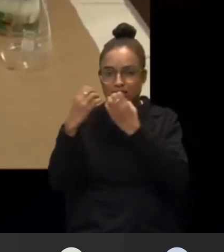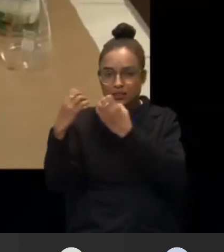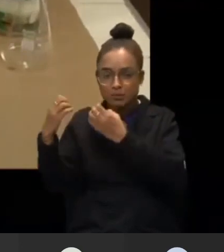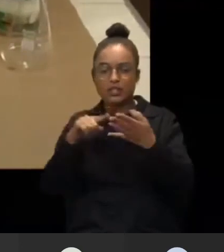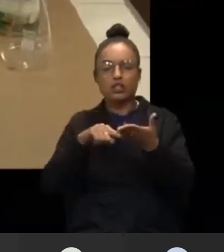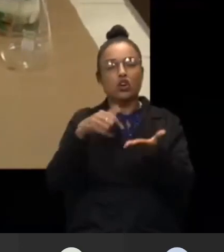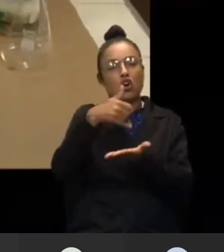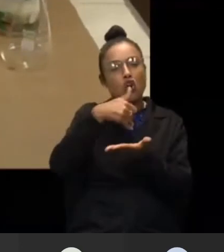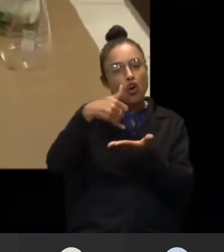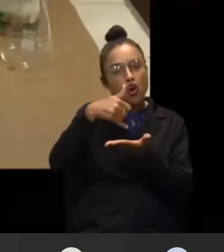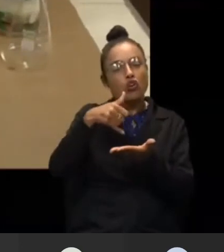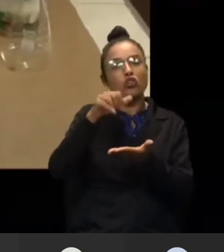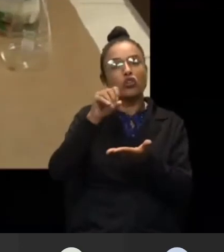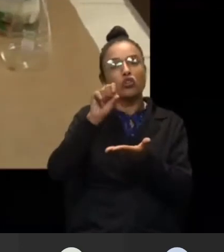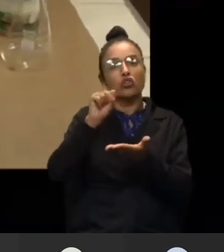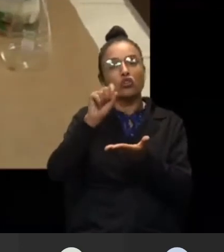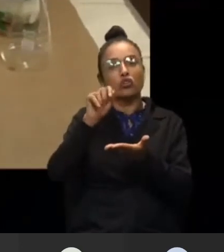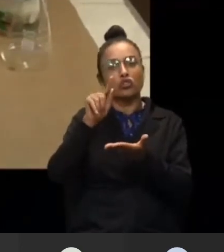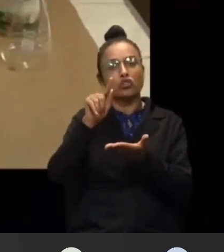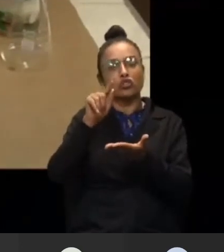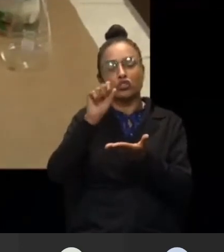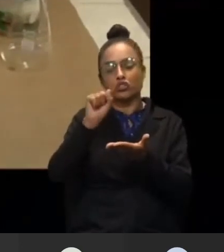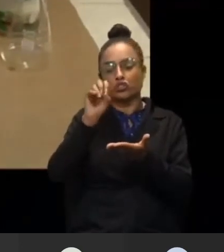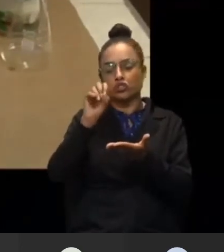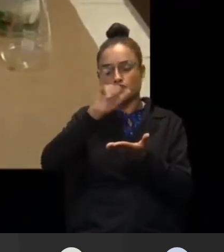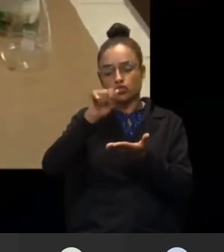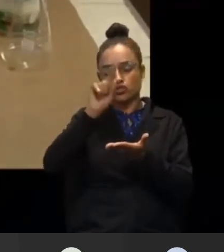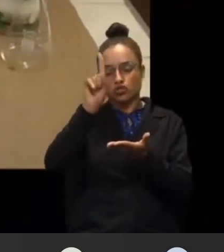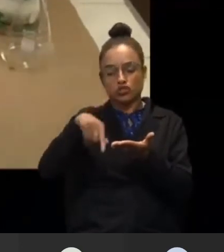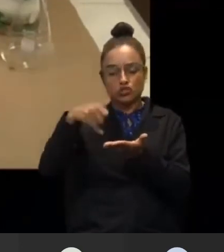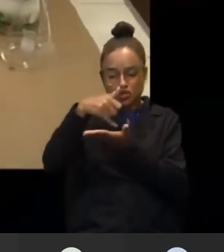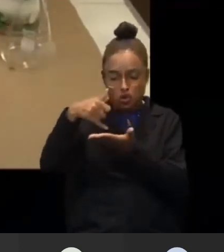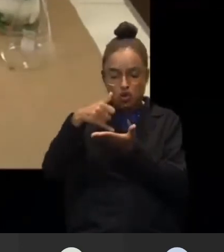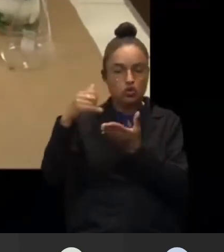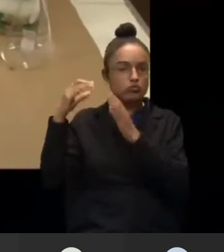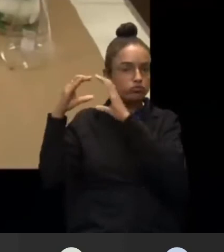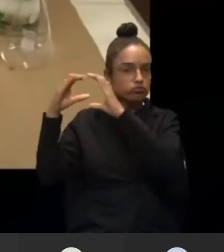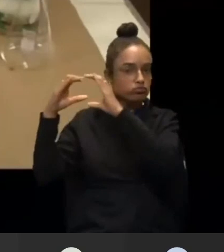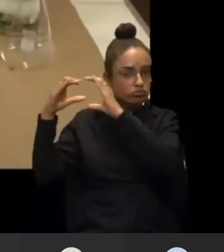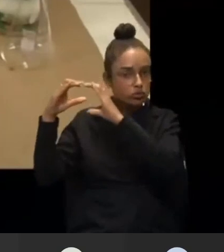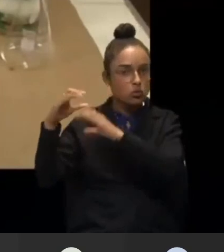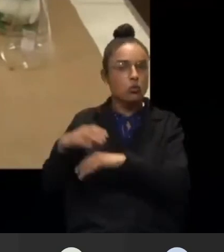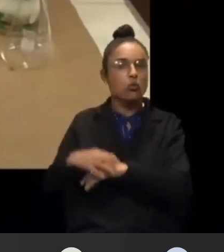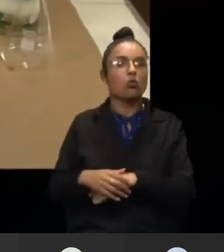canola, óleo de coco. Essas serão as nossas amostras, a quais